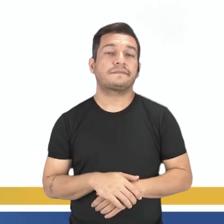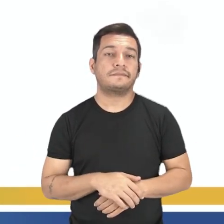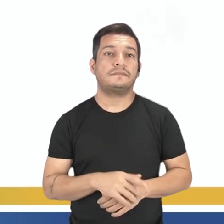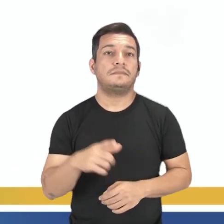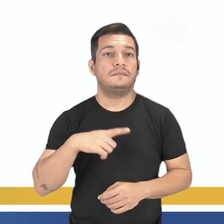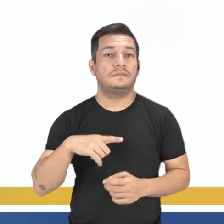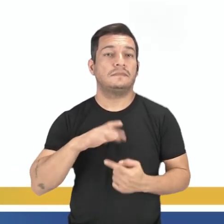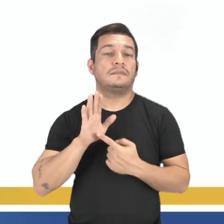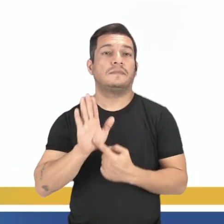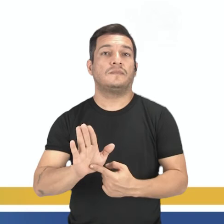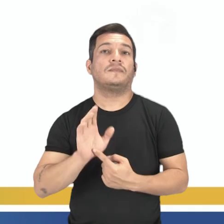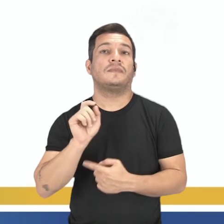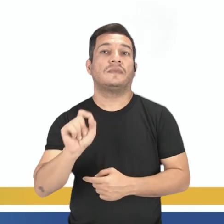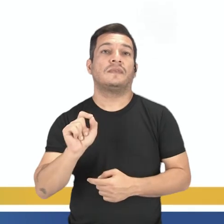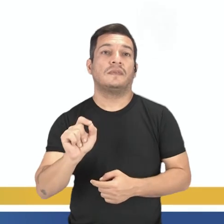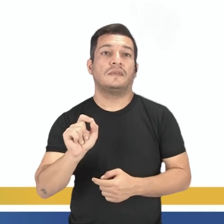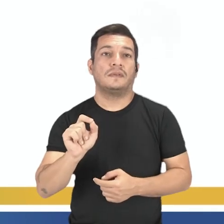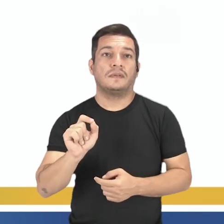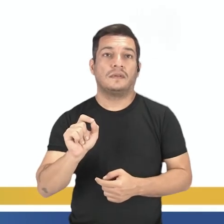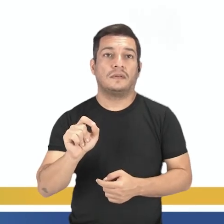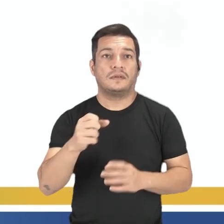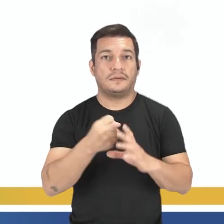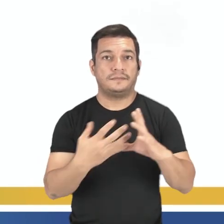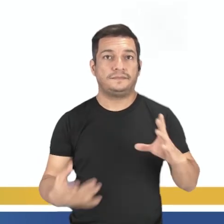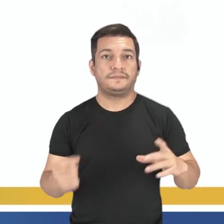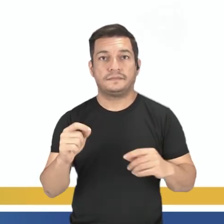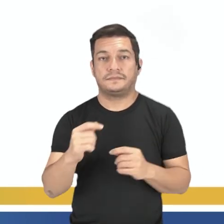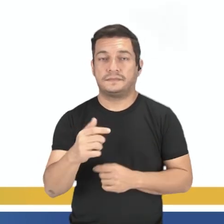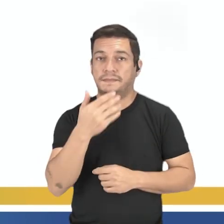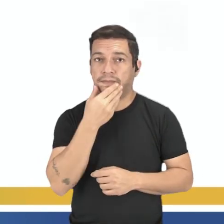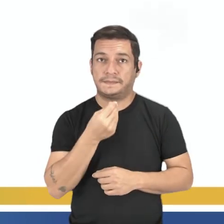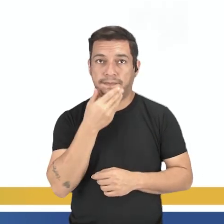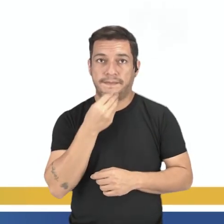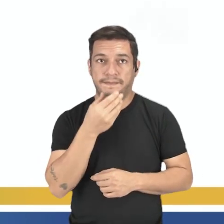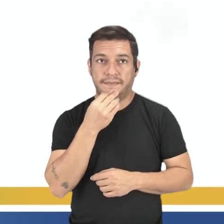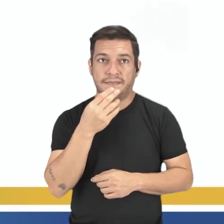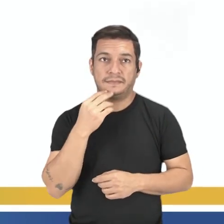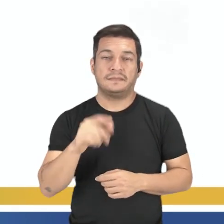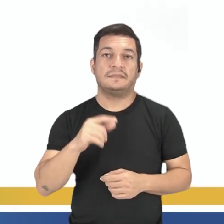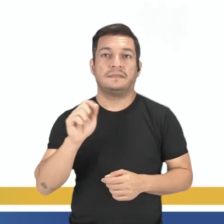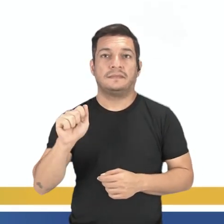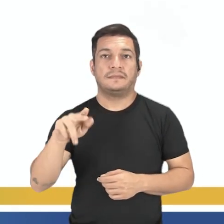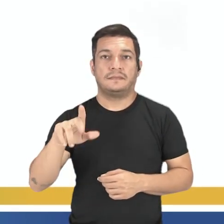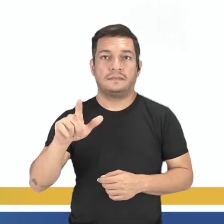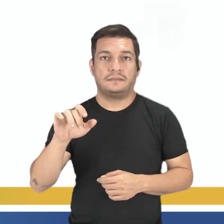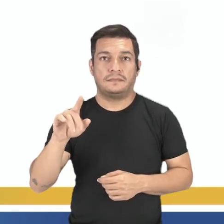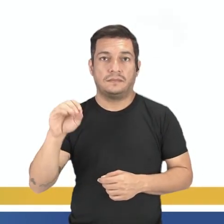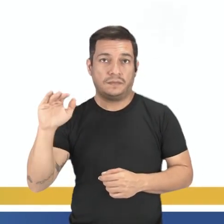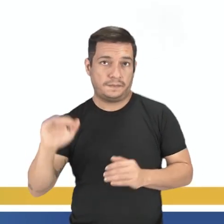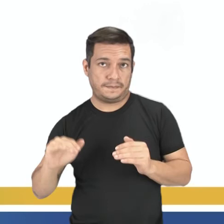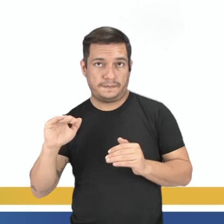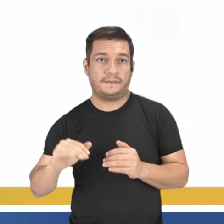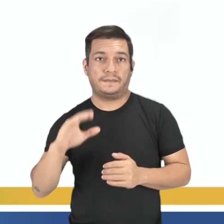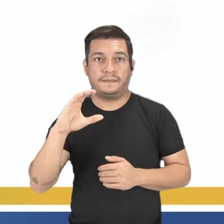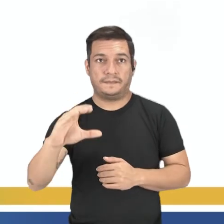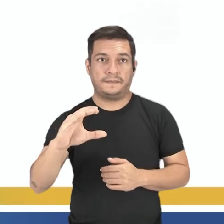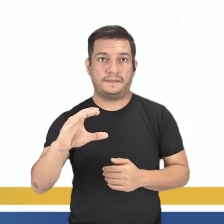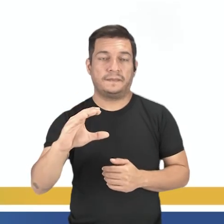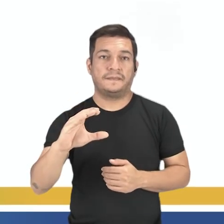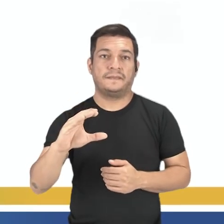ele trouxe a característica masculina para os alelos de baixa estatura, tudo bem? Letra